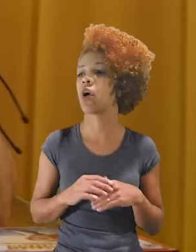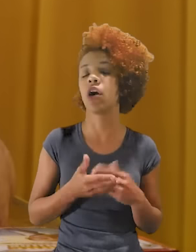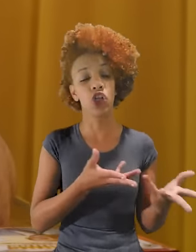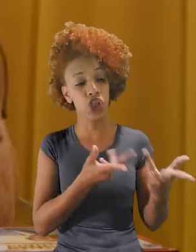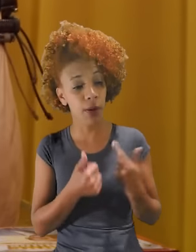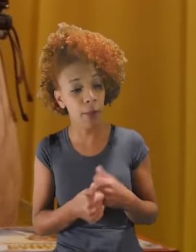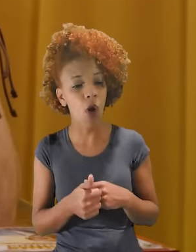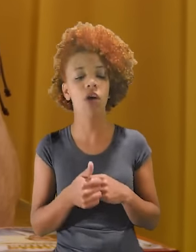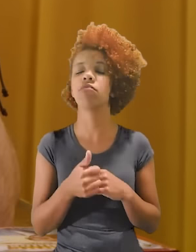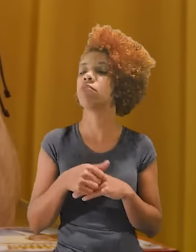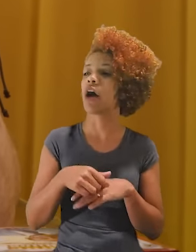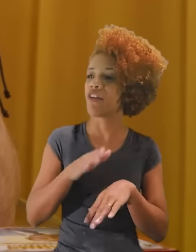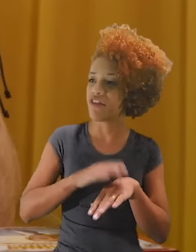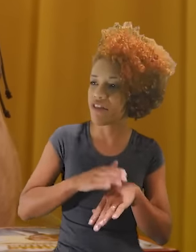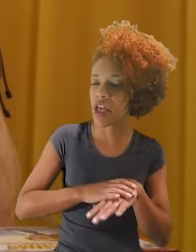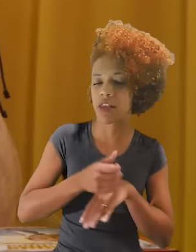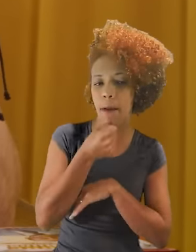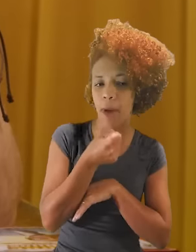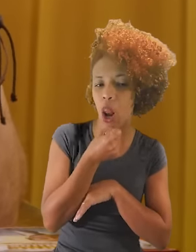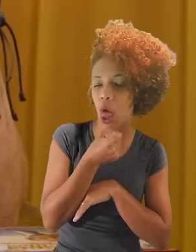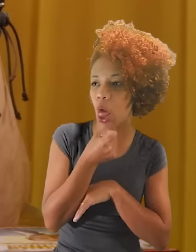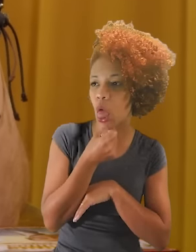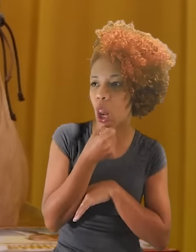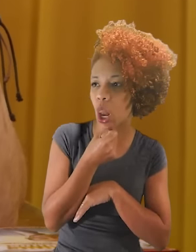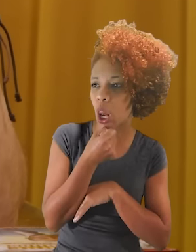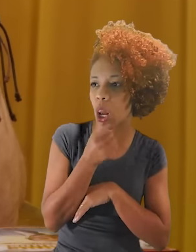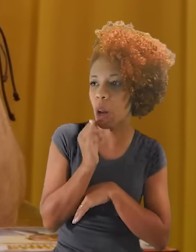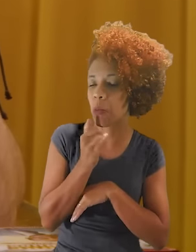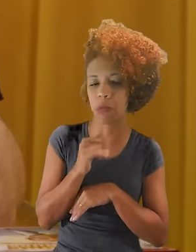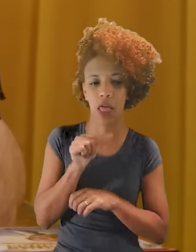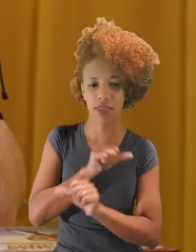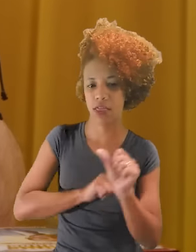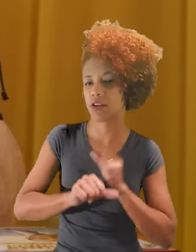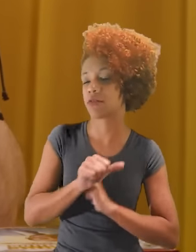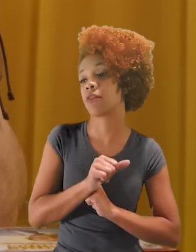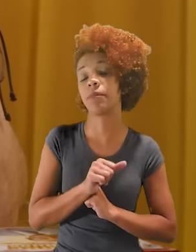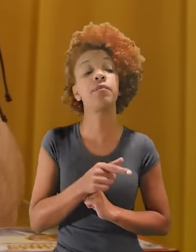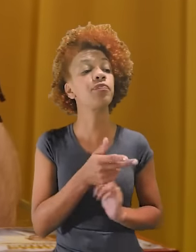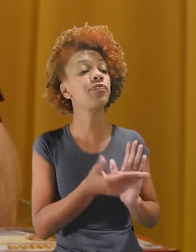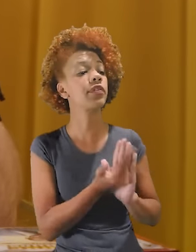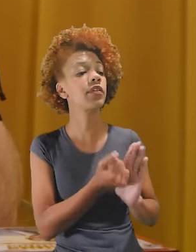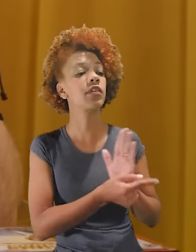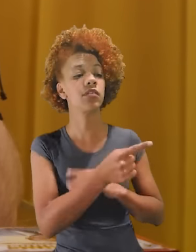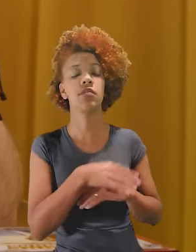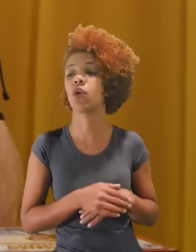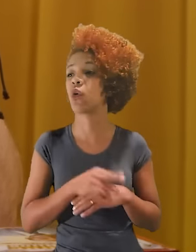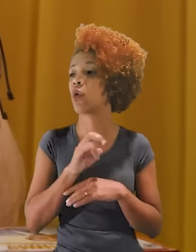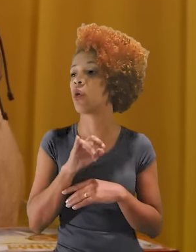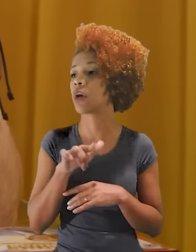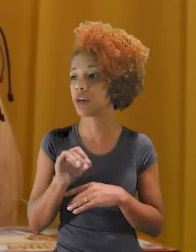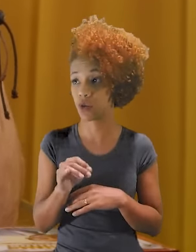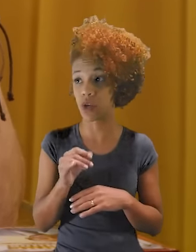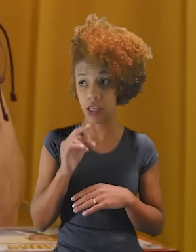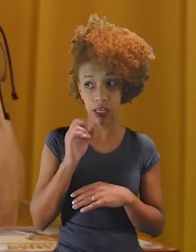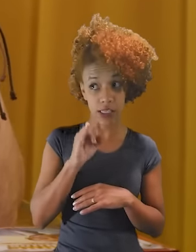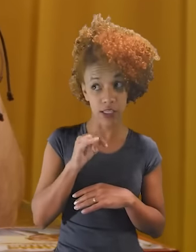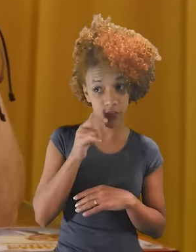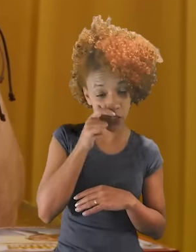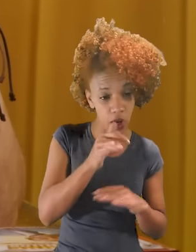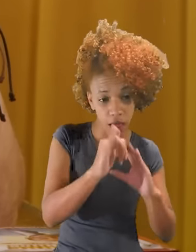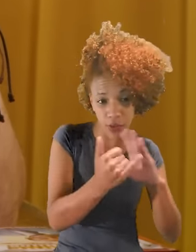ukulele, chamou o cara fez a dublagem, sensacional. Meu, transformou e ainda falou pra galera, ó, desenha ele. O grilo, se você olhar também no